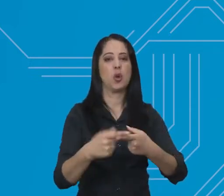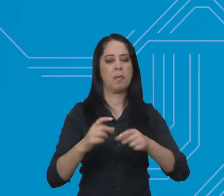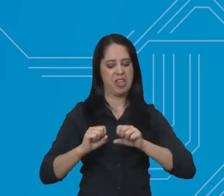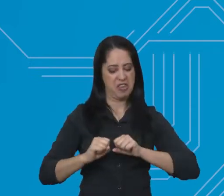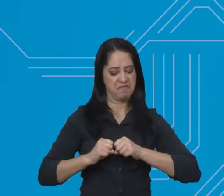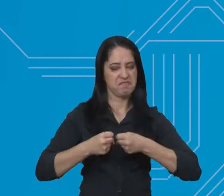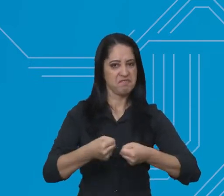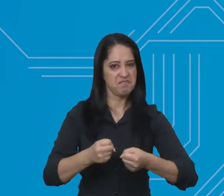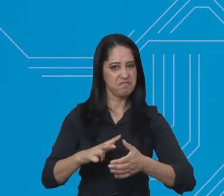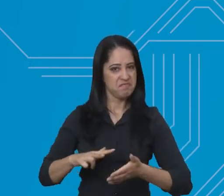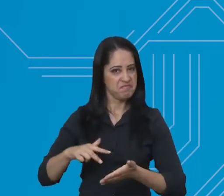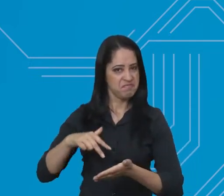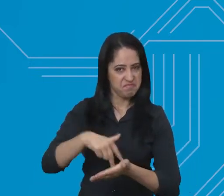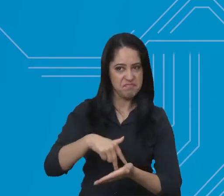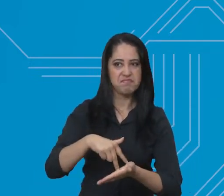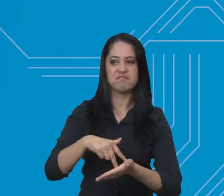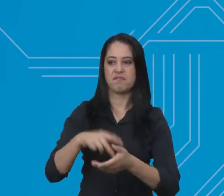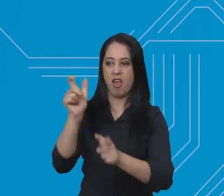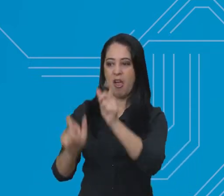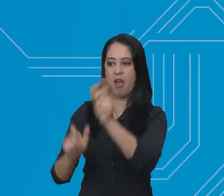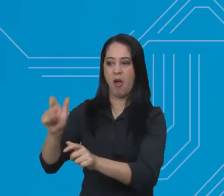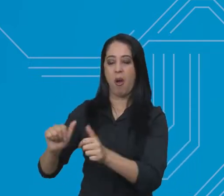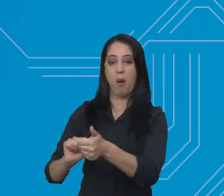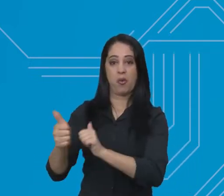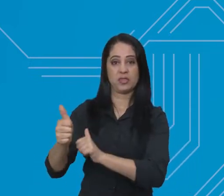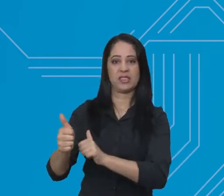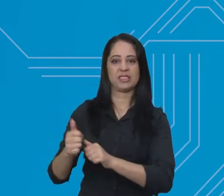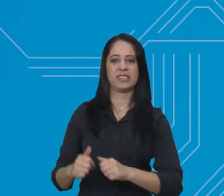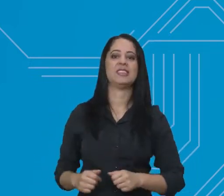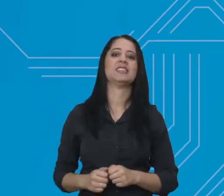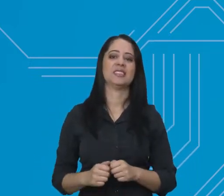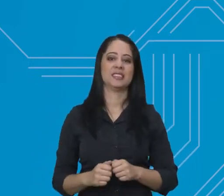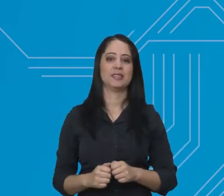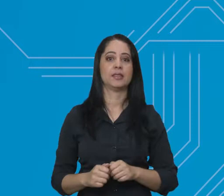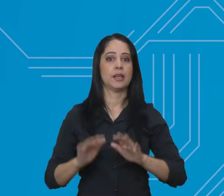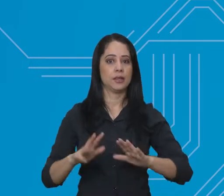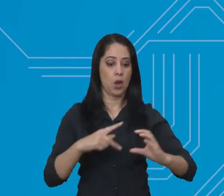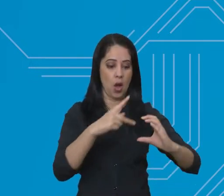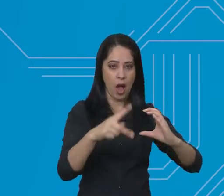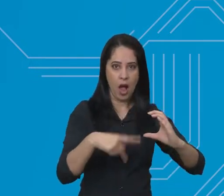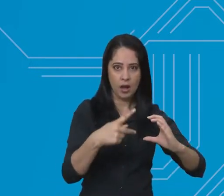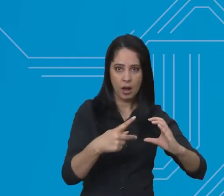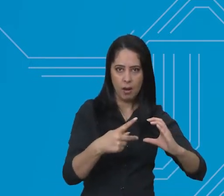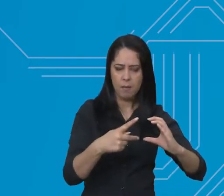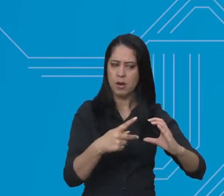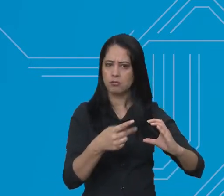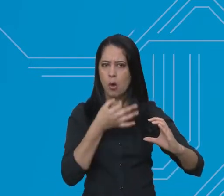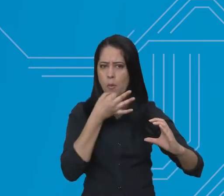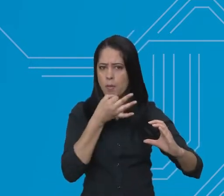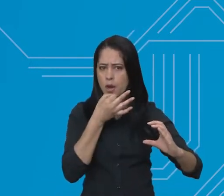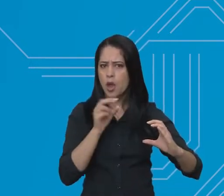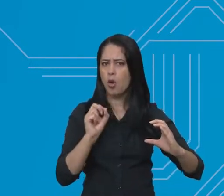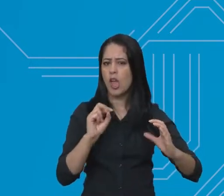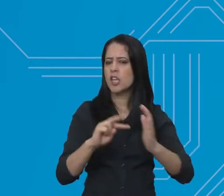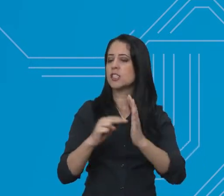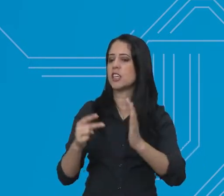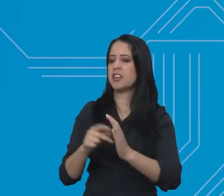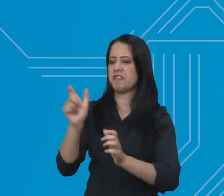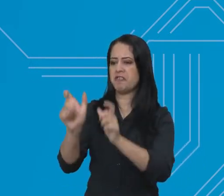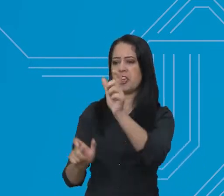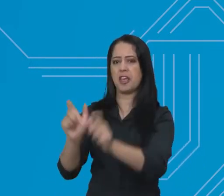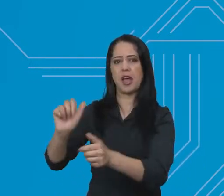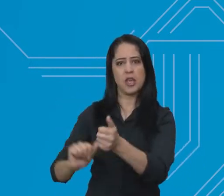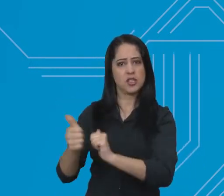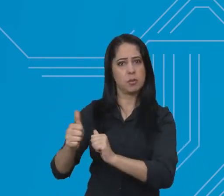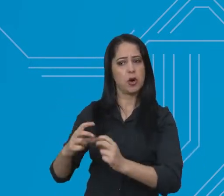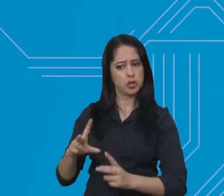feito, conquistado com muita dedicação dos atletas que brilharam nas diversas modalidades. Para a Câmara, esse resultado mostra